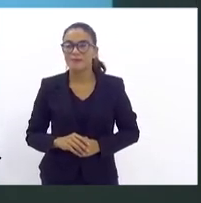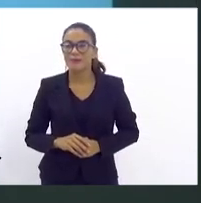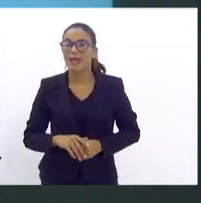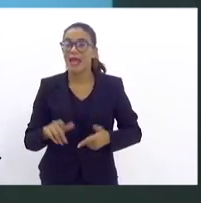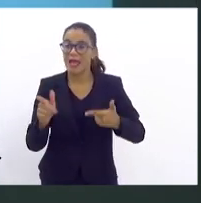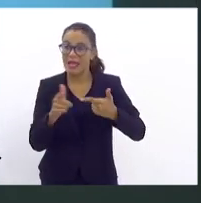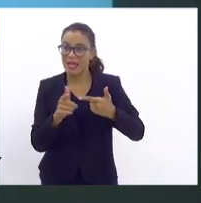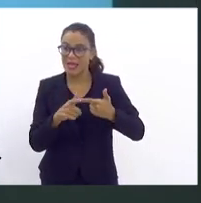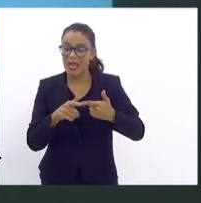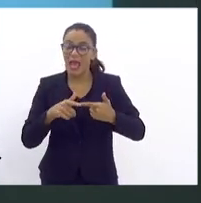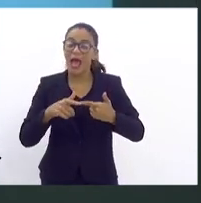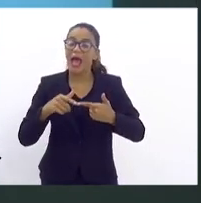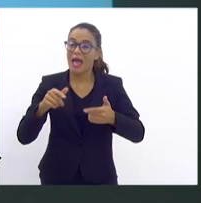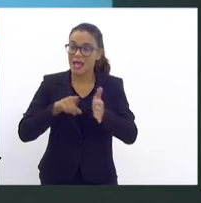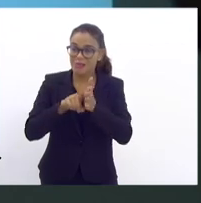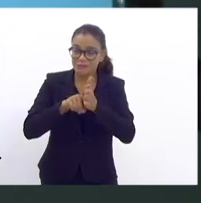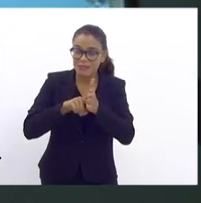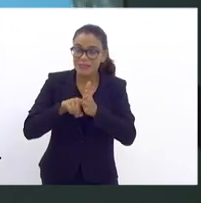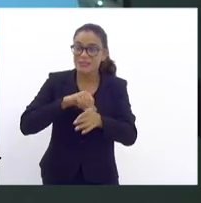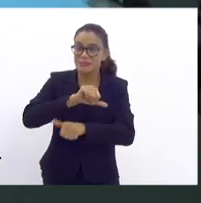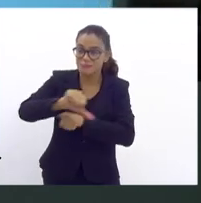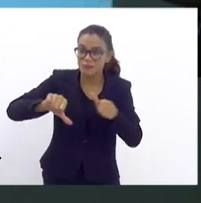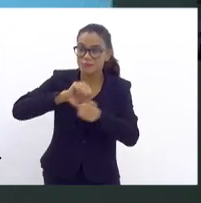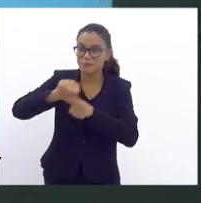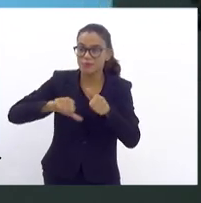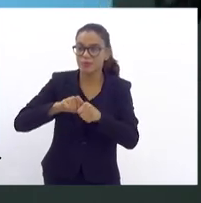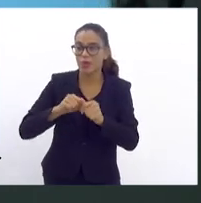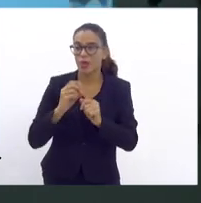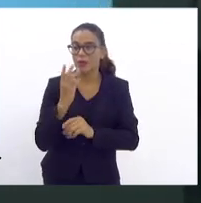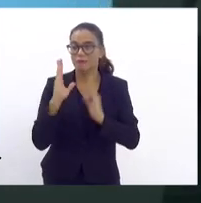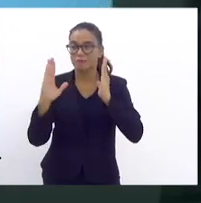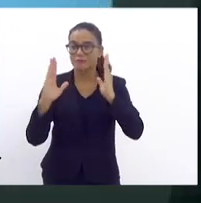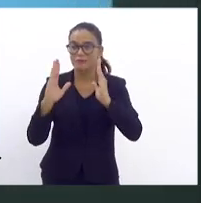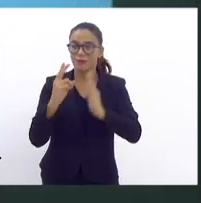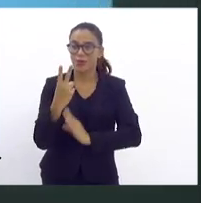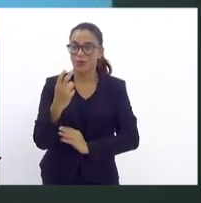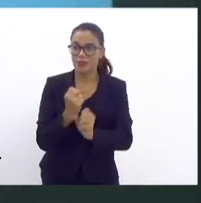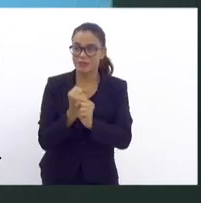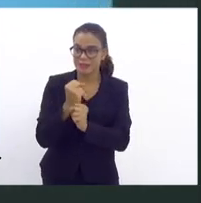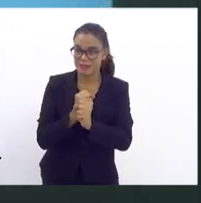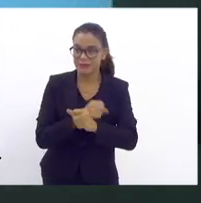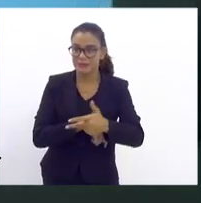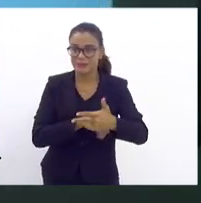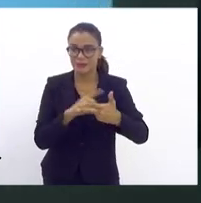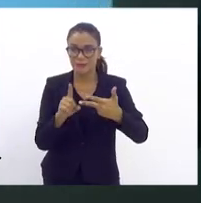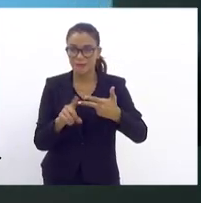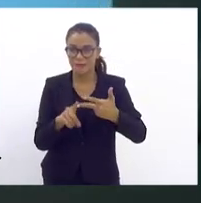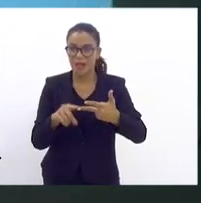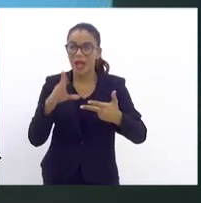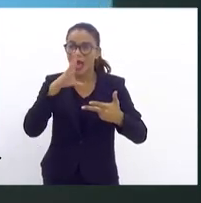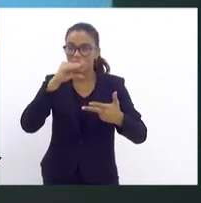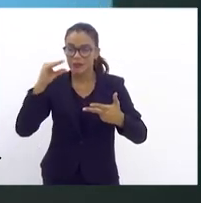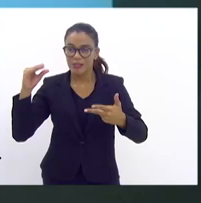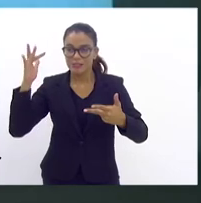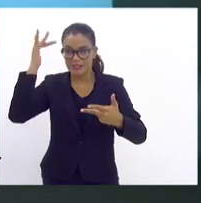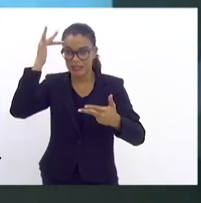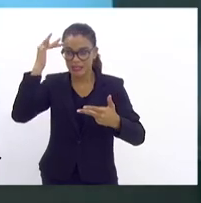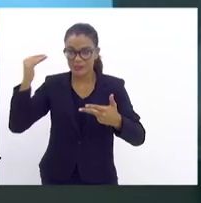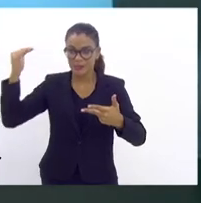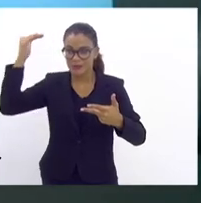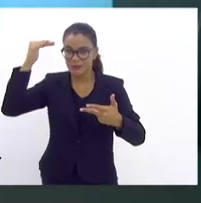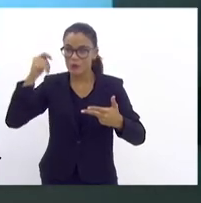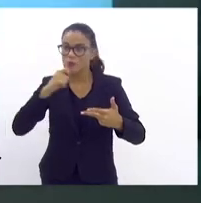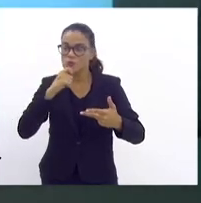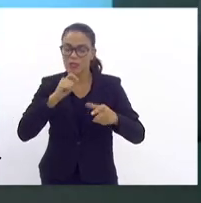a pesquisa atualizada a cada dois anos se consideramos se considerarmos pessoas adolescentes e adultos não